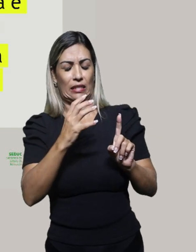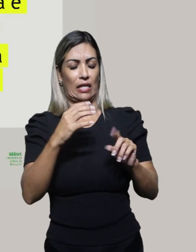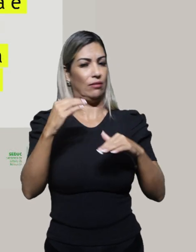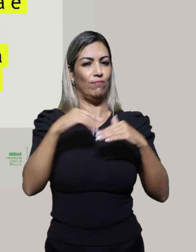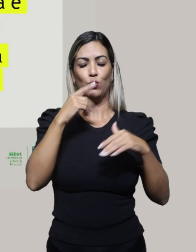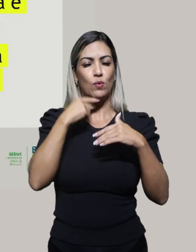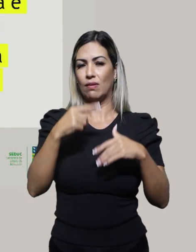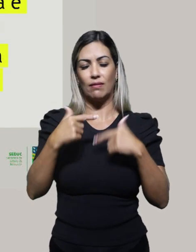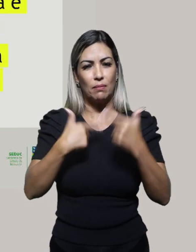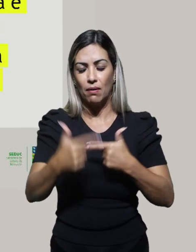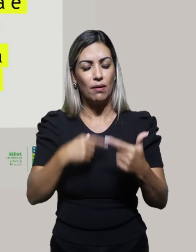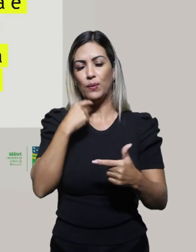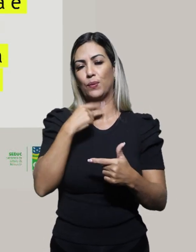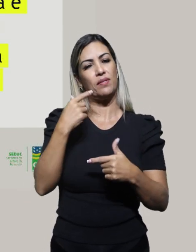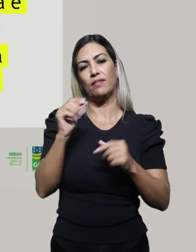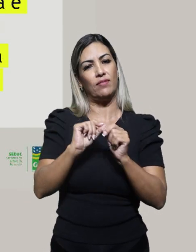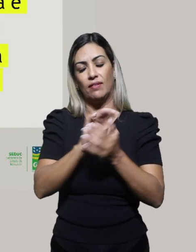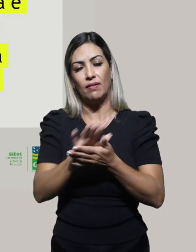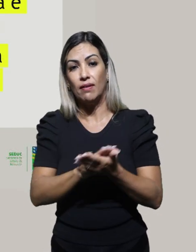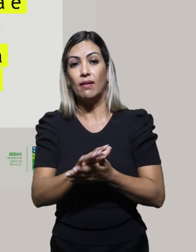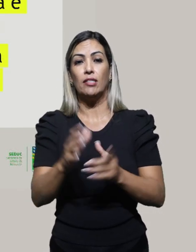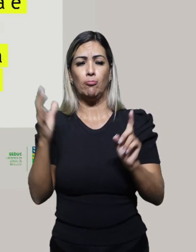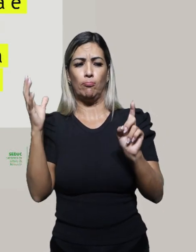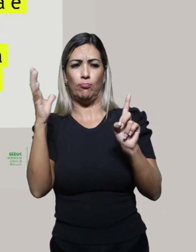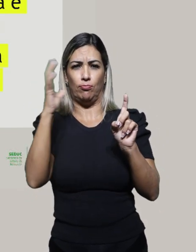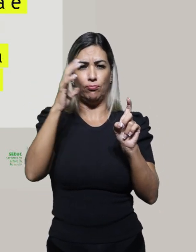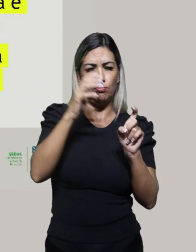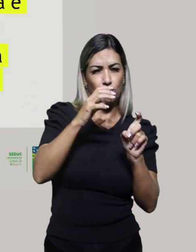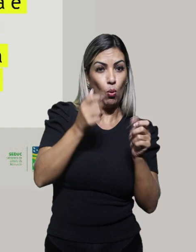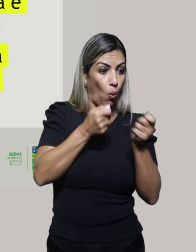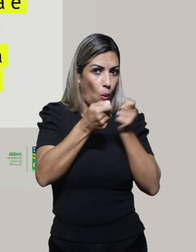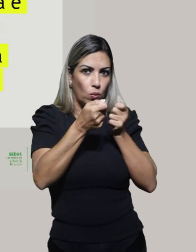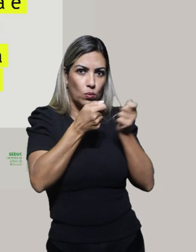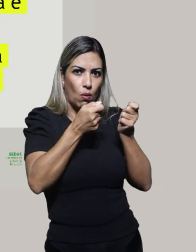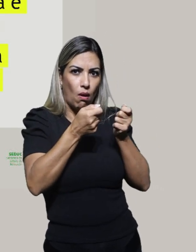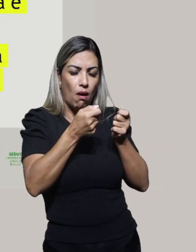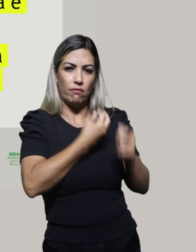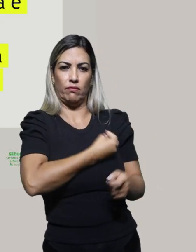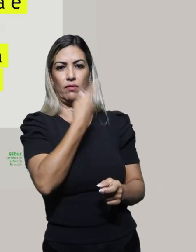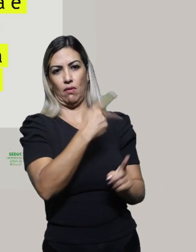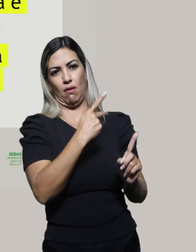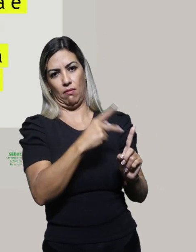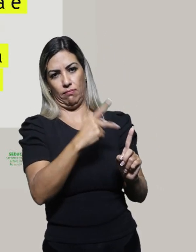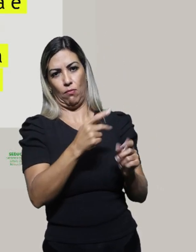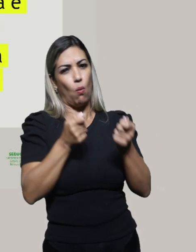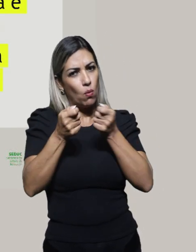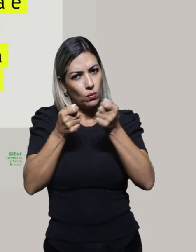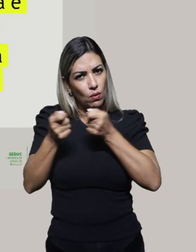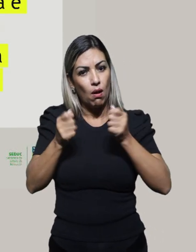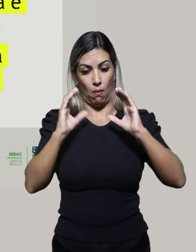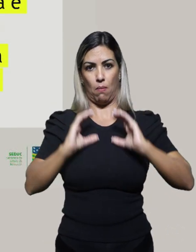pleno desenvolvimento ou que vise degradar, controlar as suas ações, olhem só o